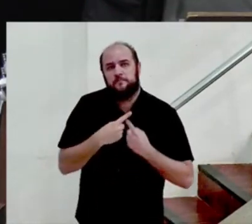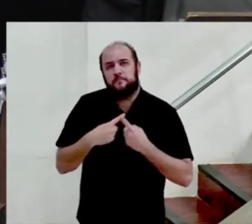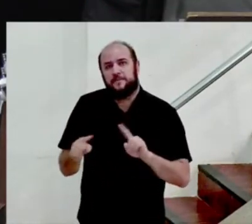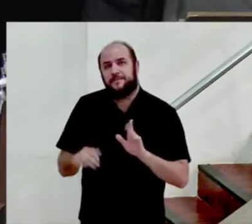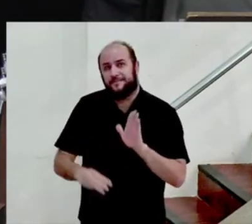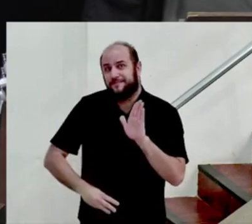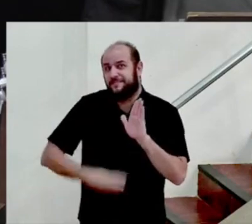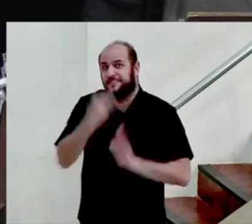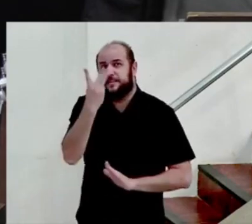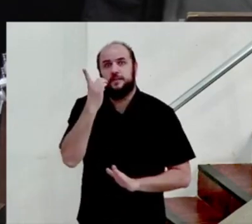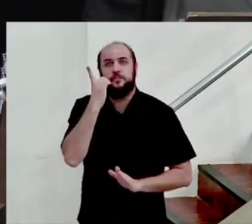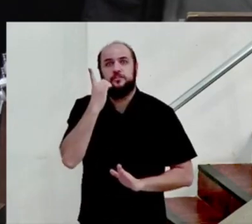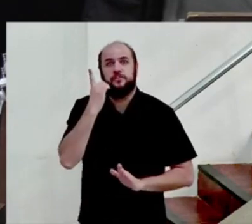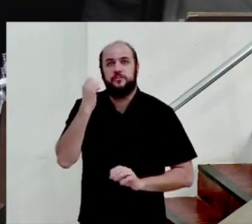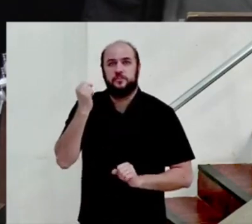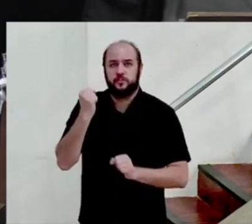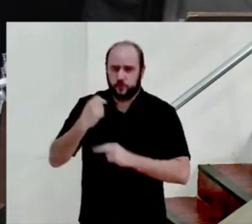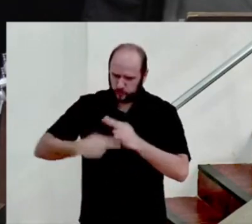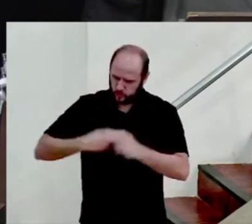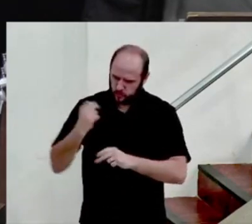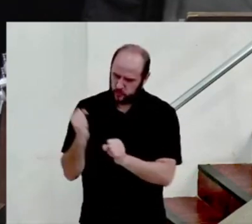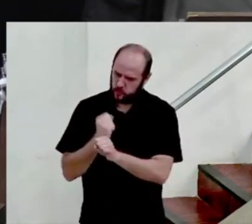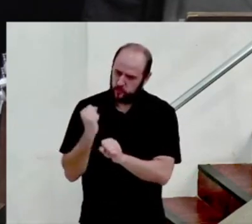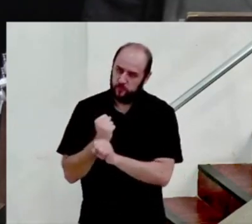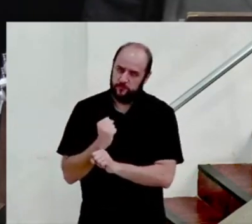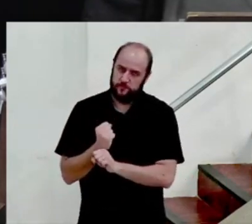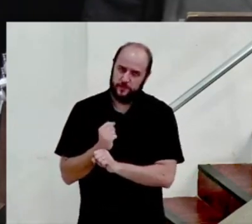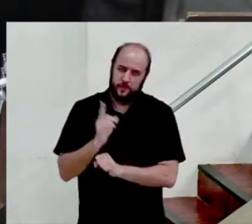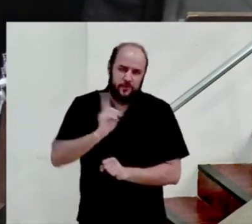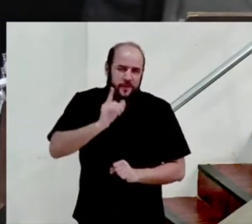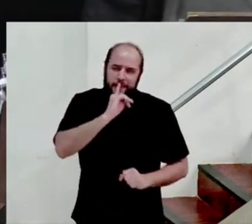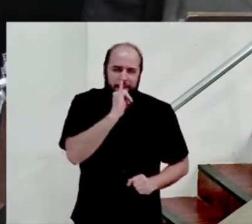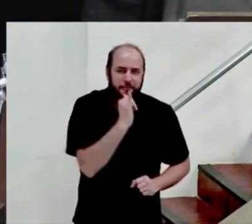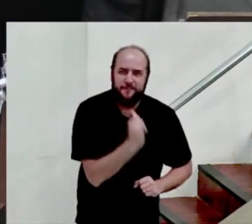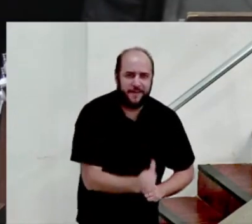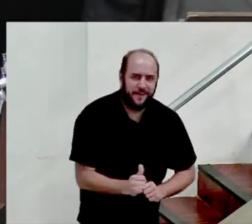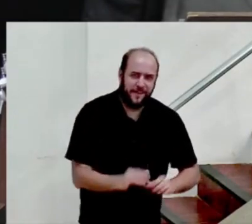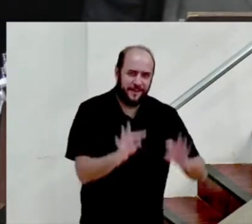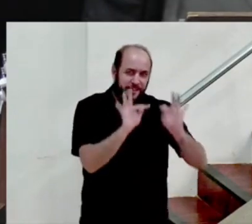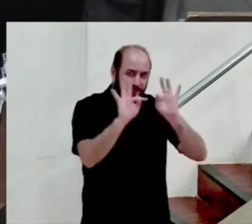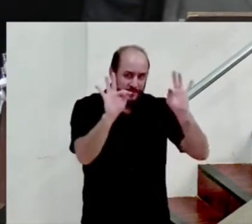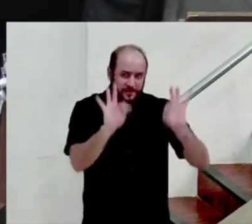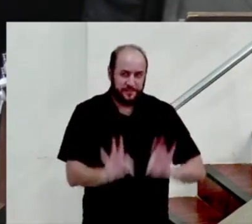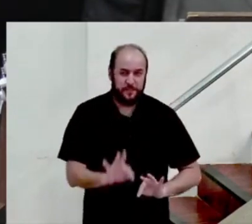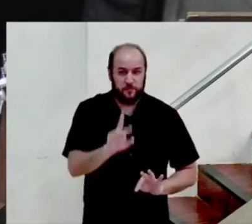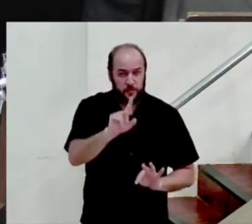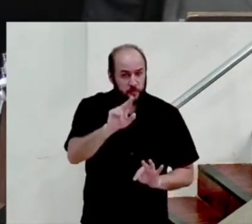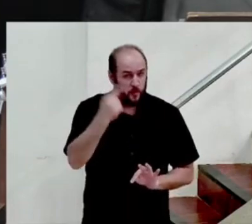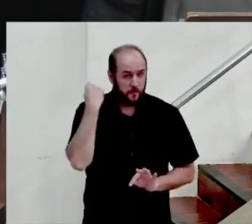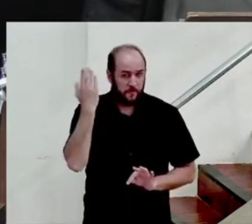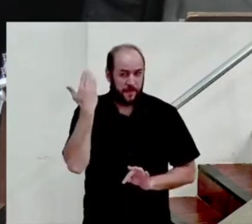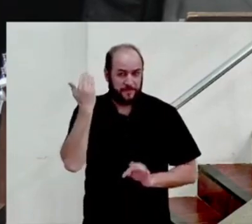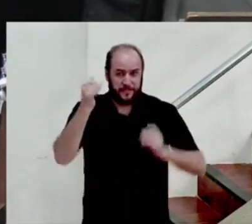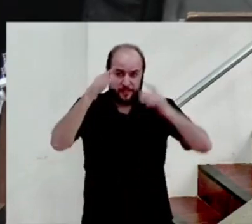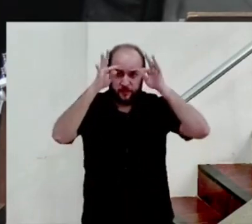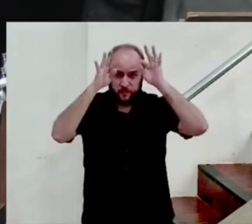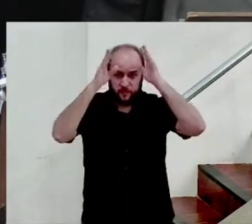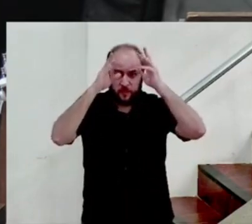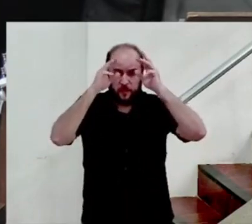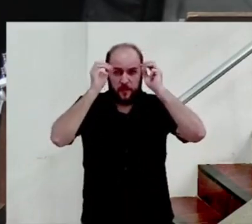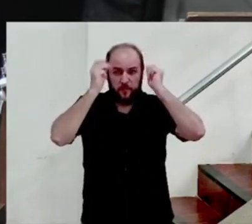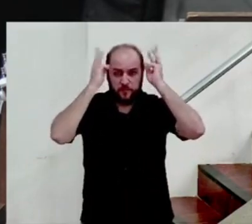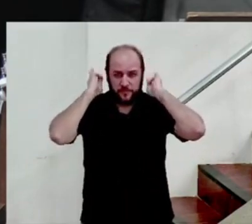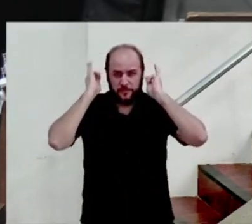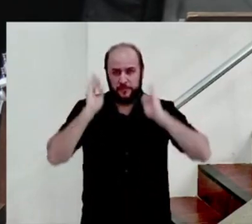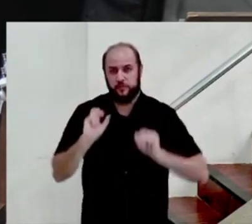dias reconstruído por Deus. Ele não falava a respeito de um tabernáculo como o da época de Moisés, nem do glorioso templo